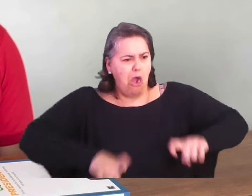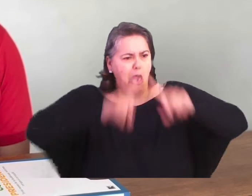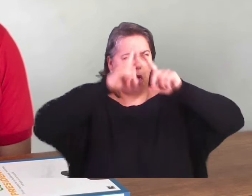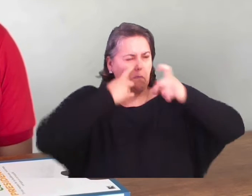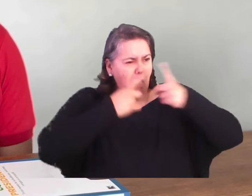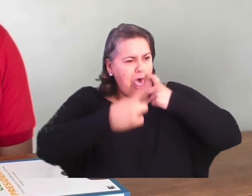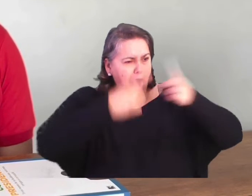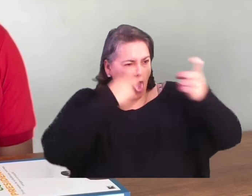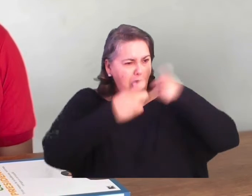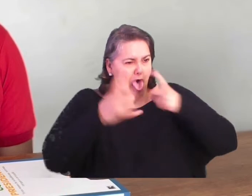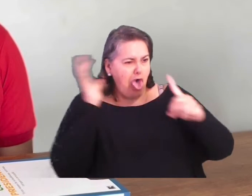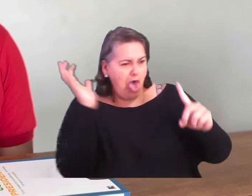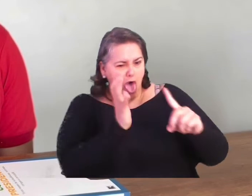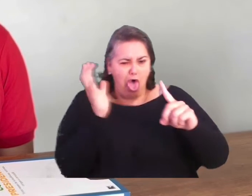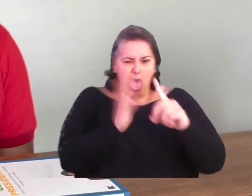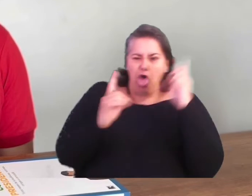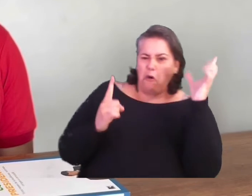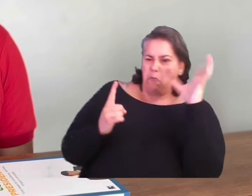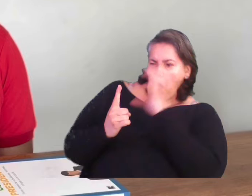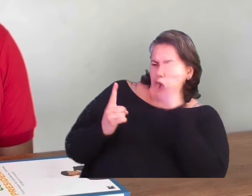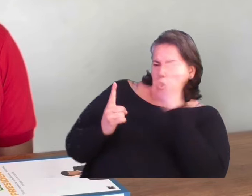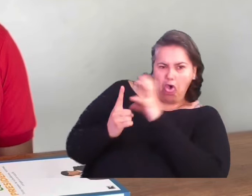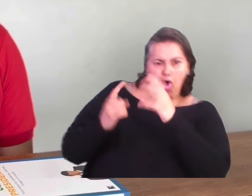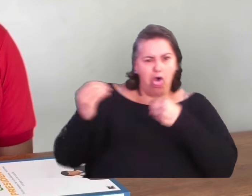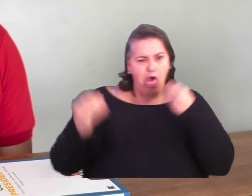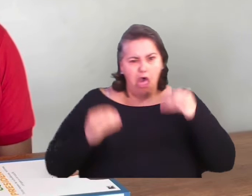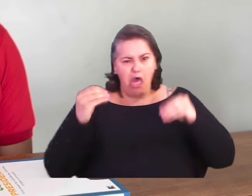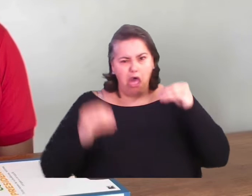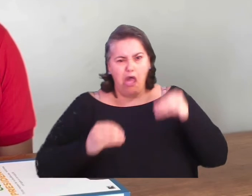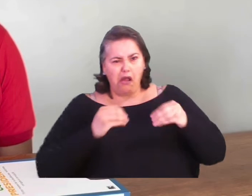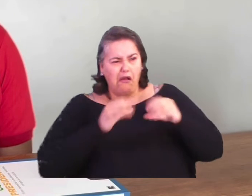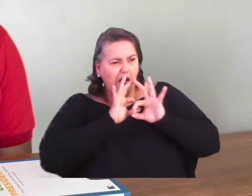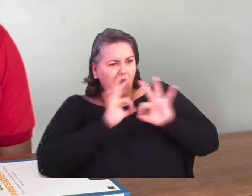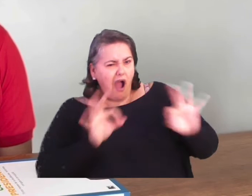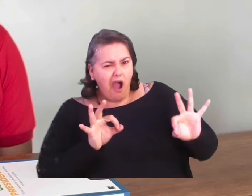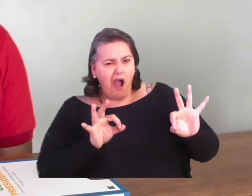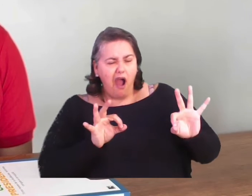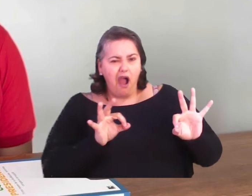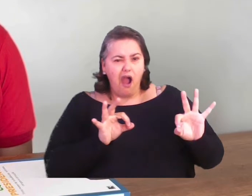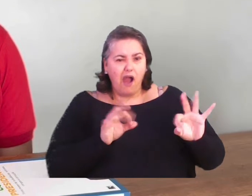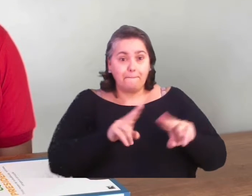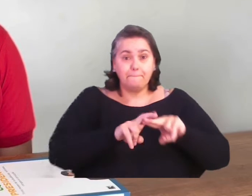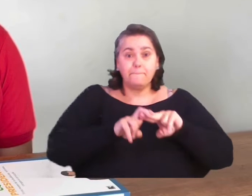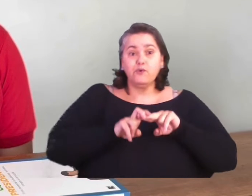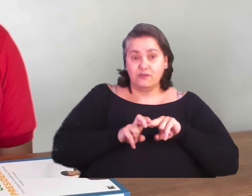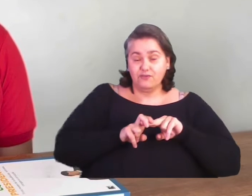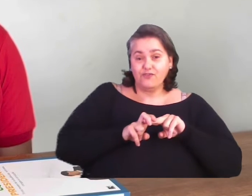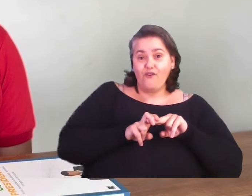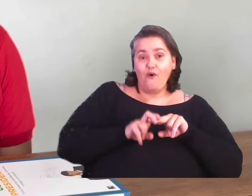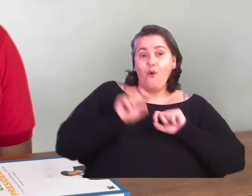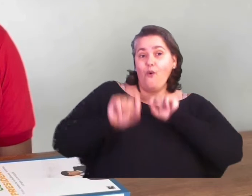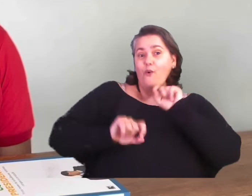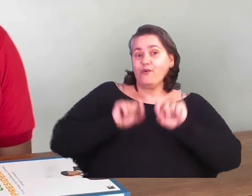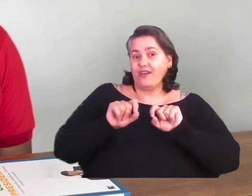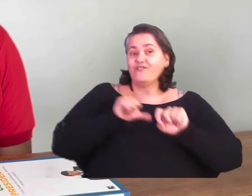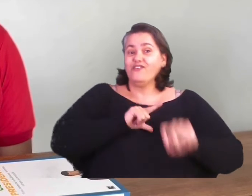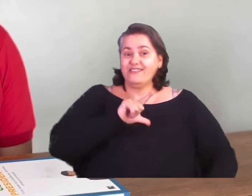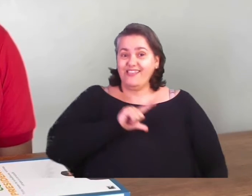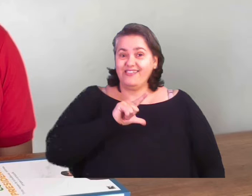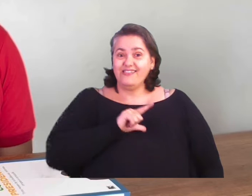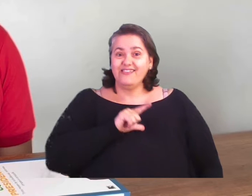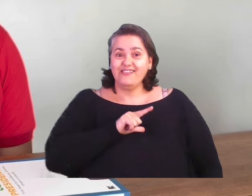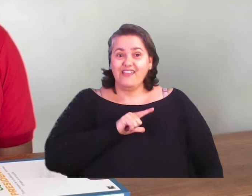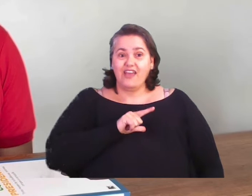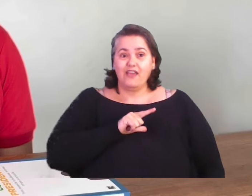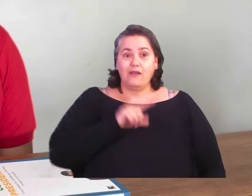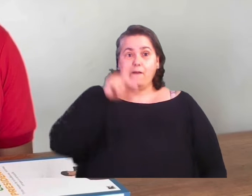agressivas, elas eram absolutamente bélicas. E nesse sentido, então, o que você tem? O